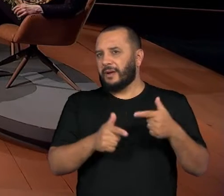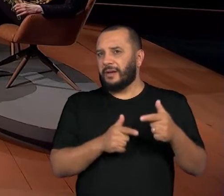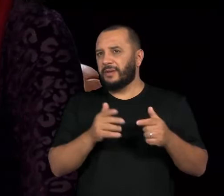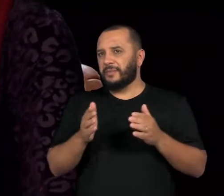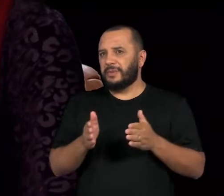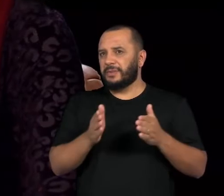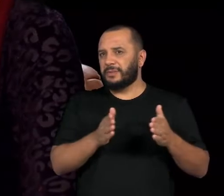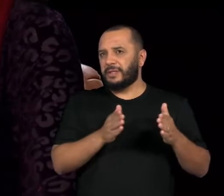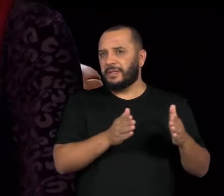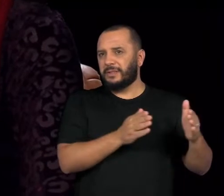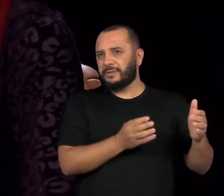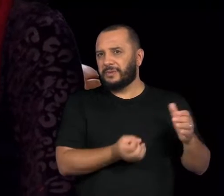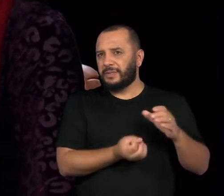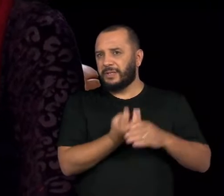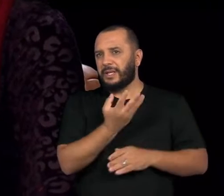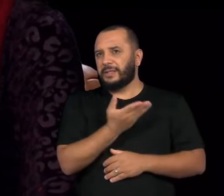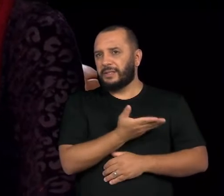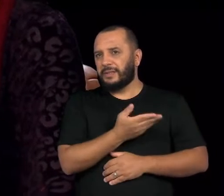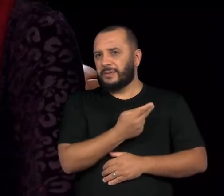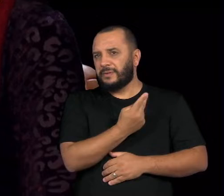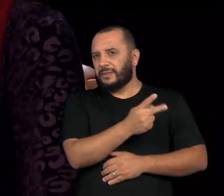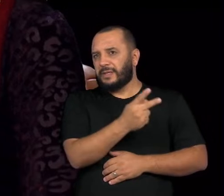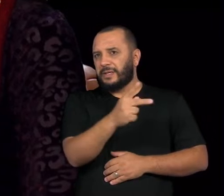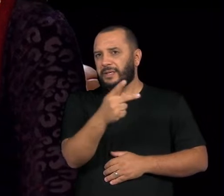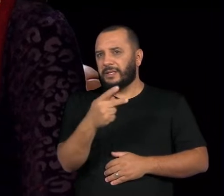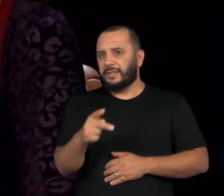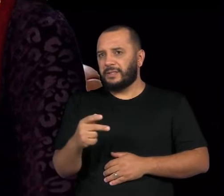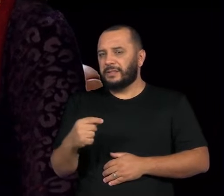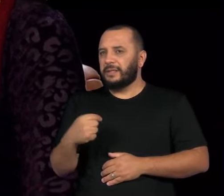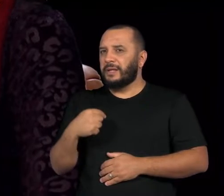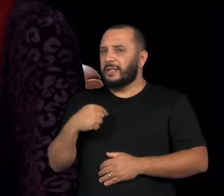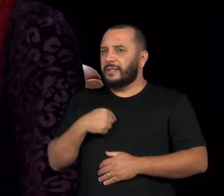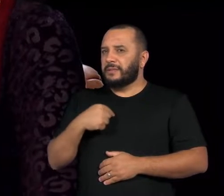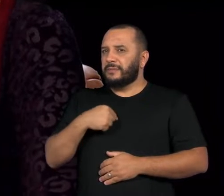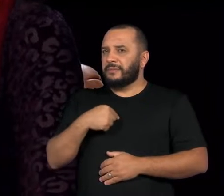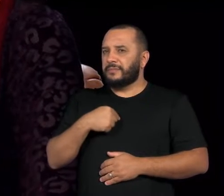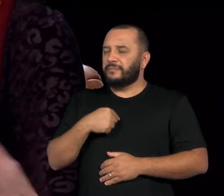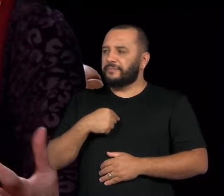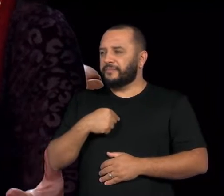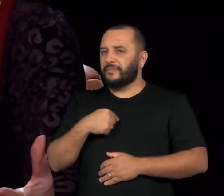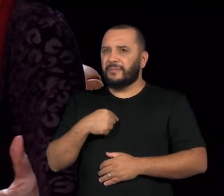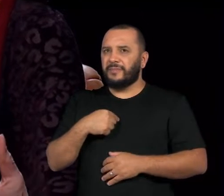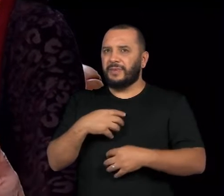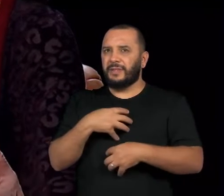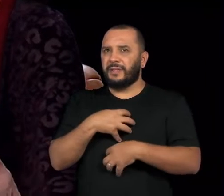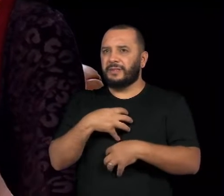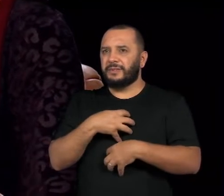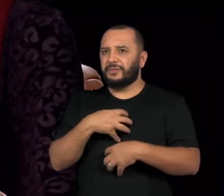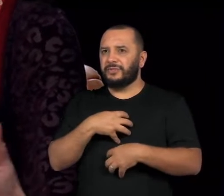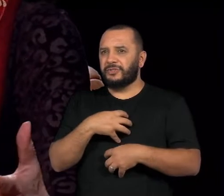criação, né? E também sentia que era um lugar,